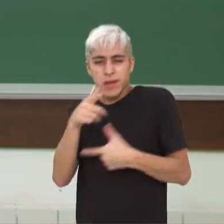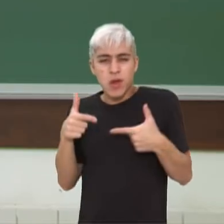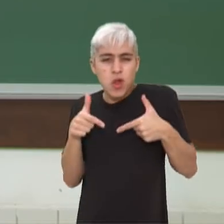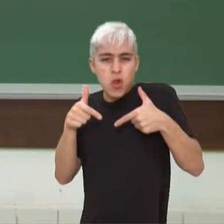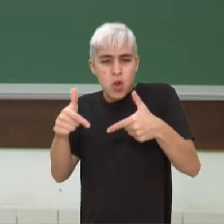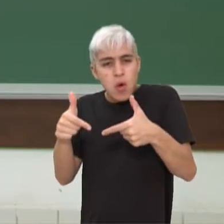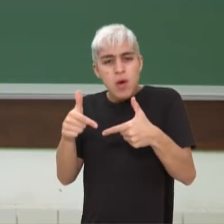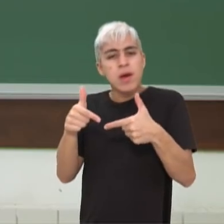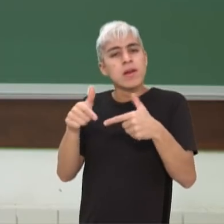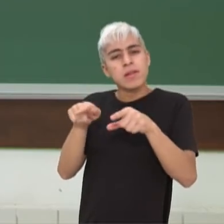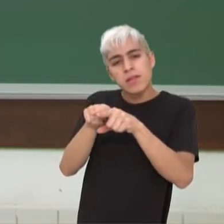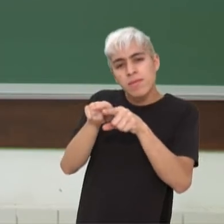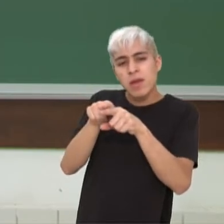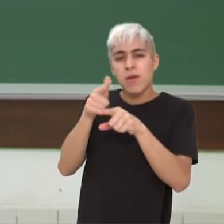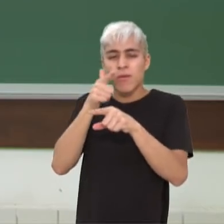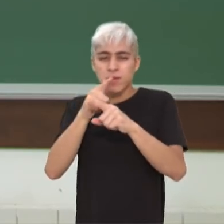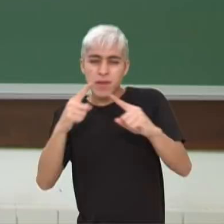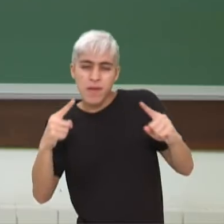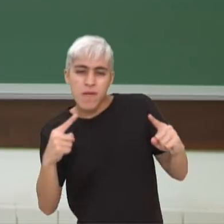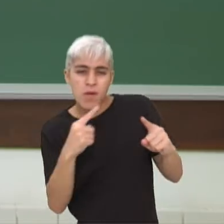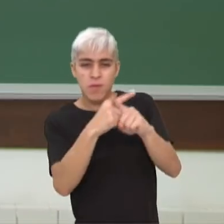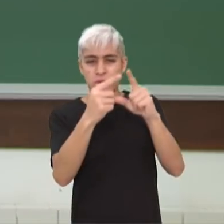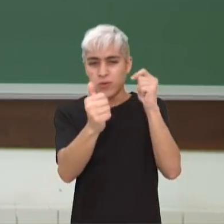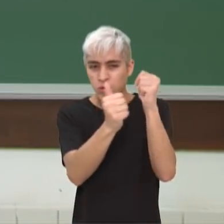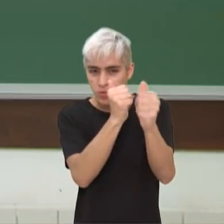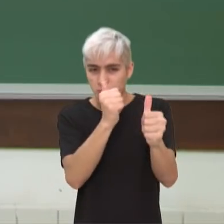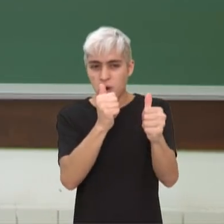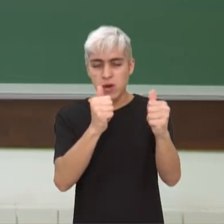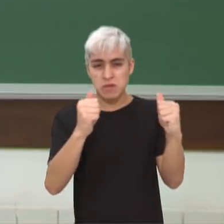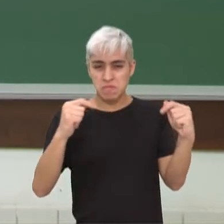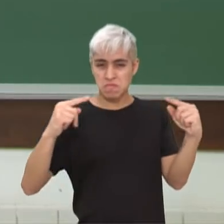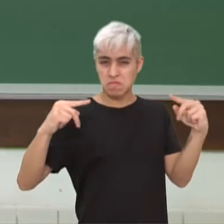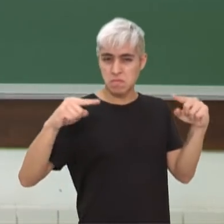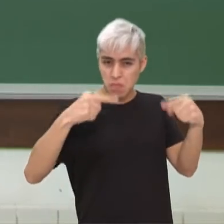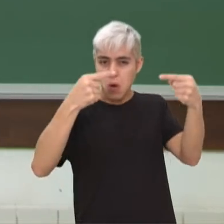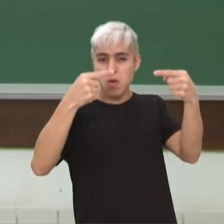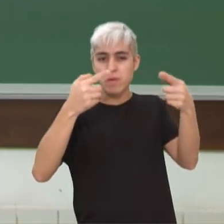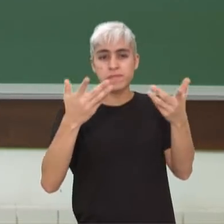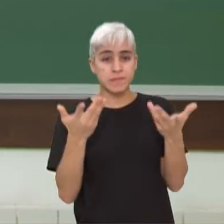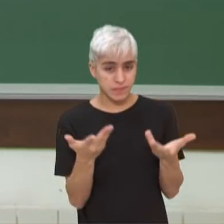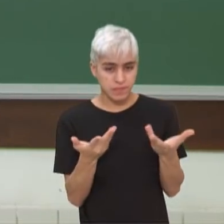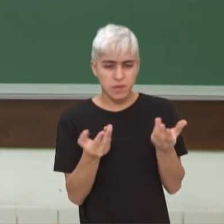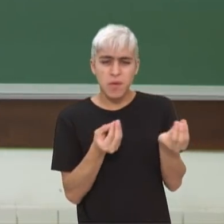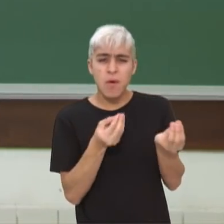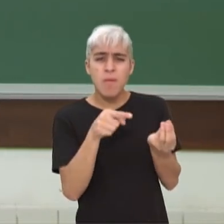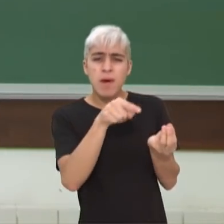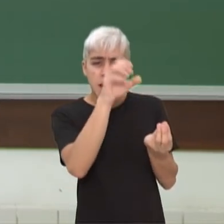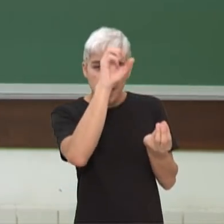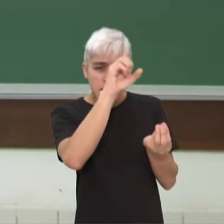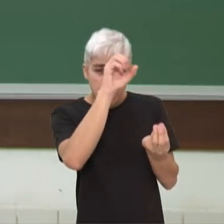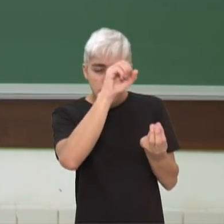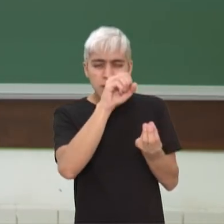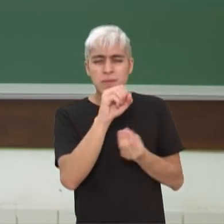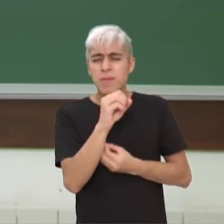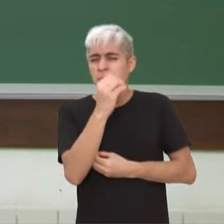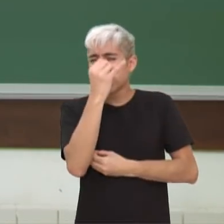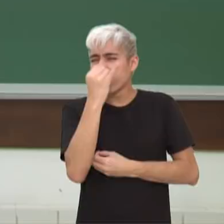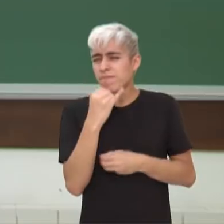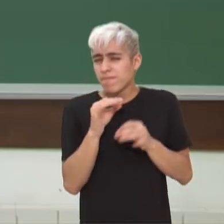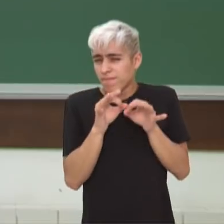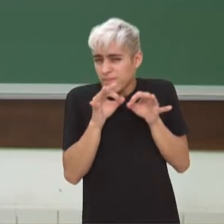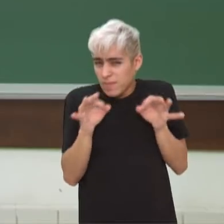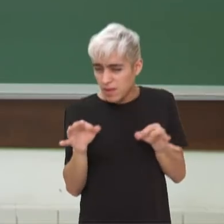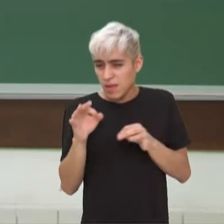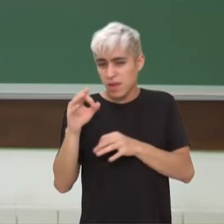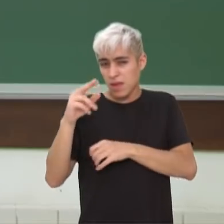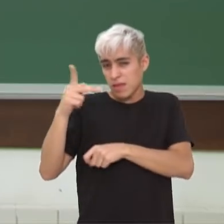ali a entrar em algumas modalidades esportivas ali de combate. Então, para que ele aprender, um exemplo bem simples que o chefe dele,